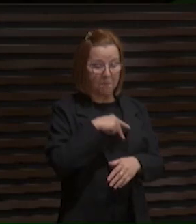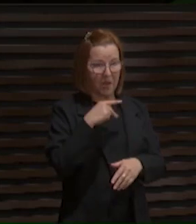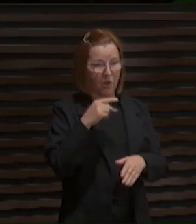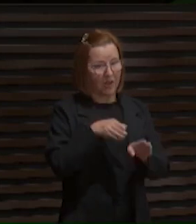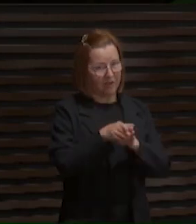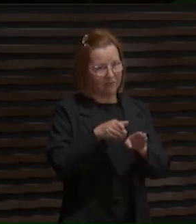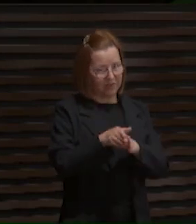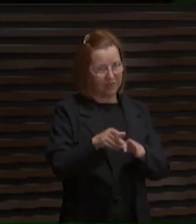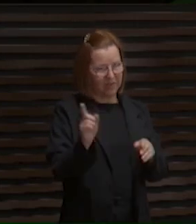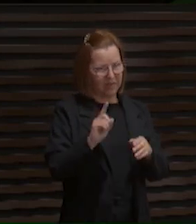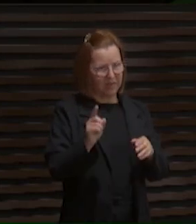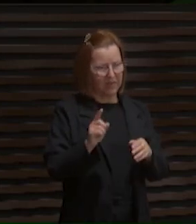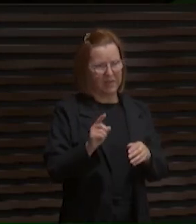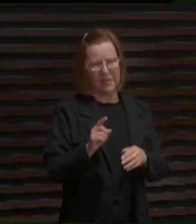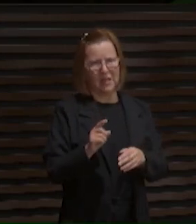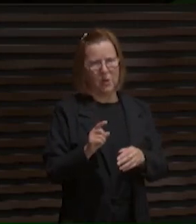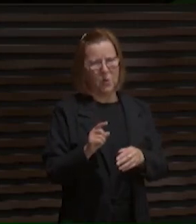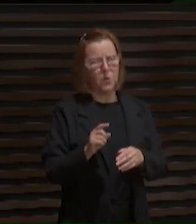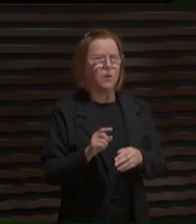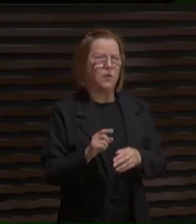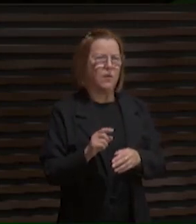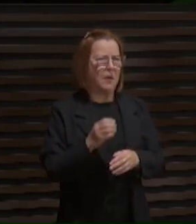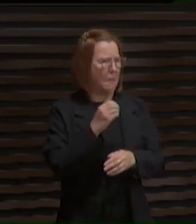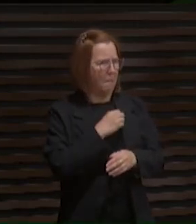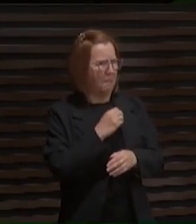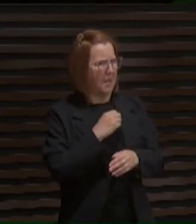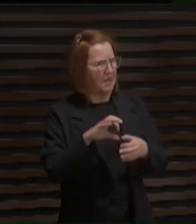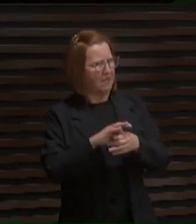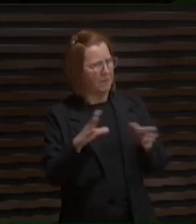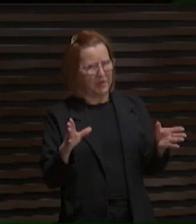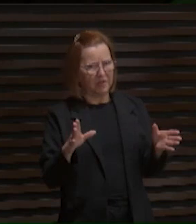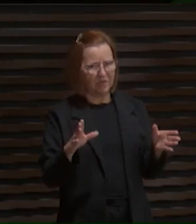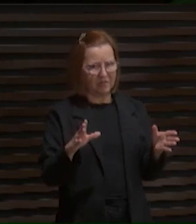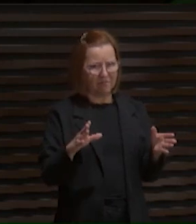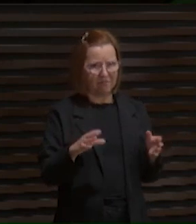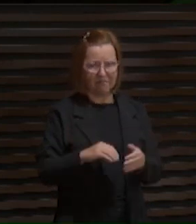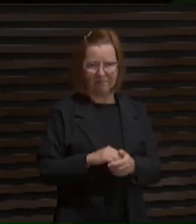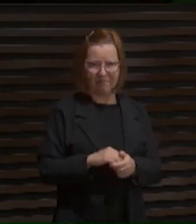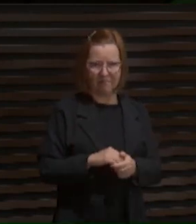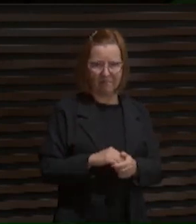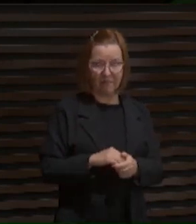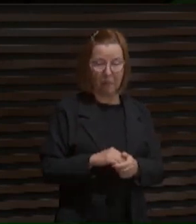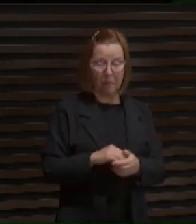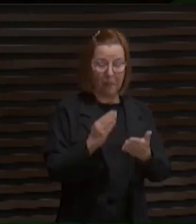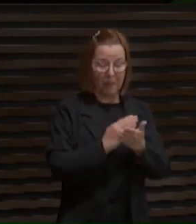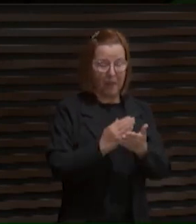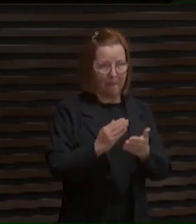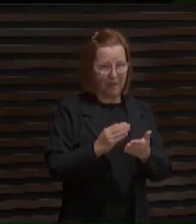Somos admoestados a não nos entregarmos voluntariamente ao inimigo. Vamos ler a primeira parte do versículo